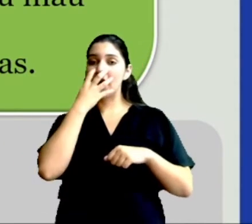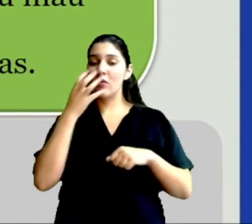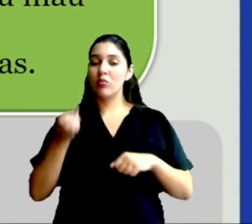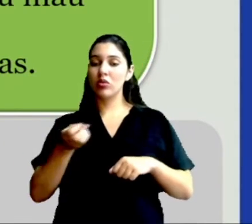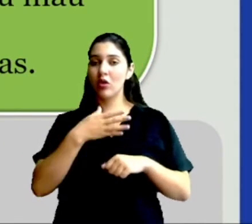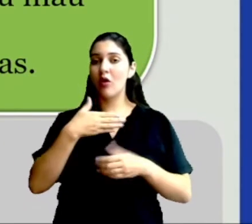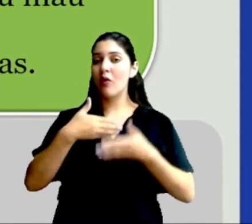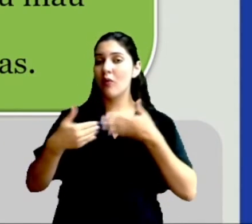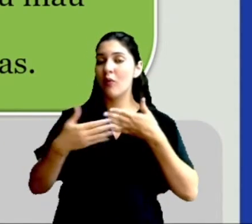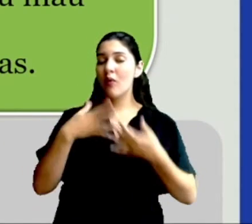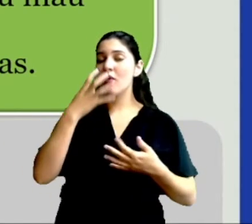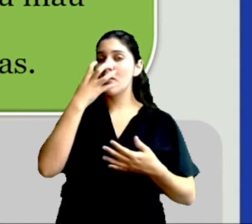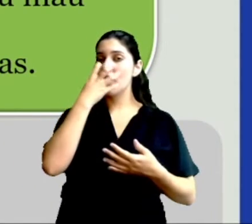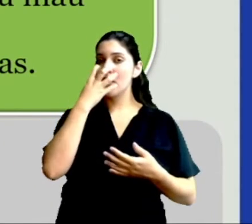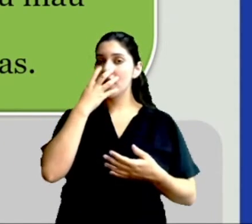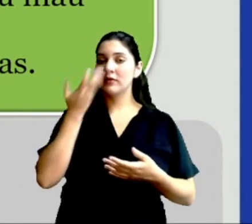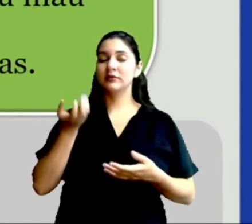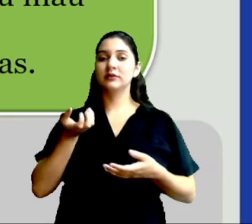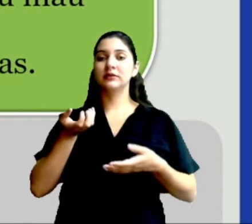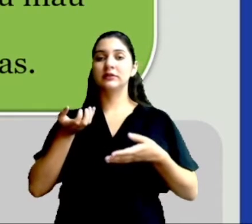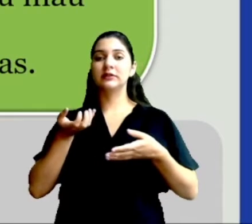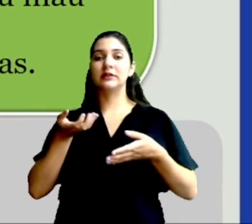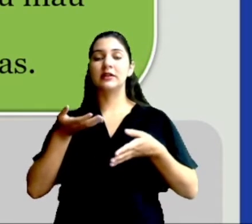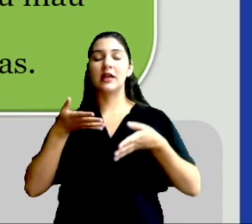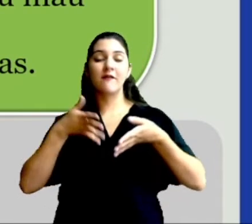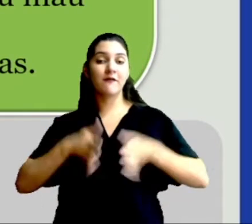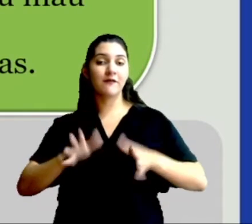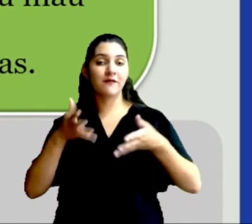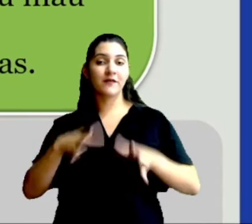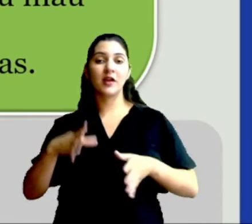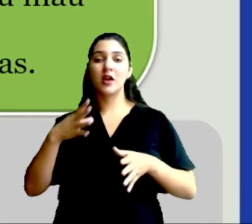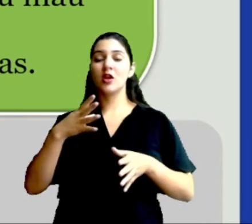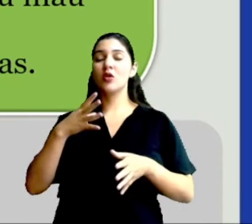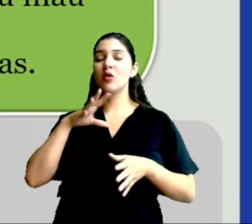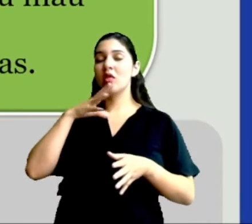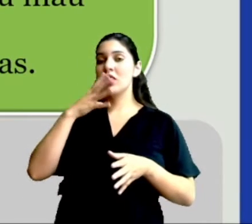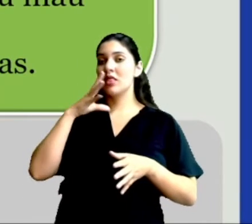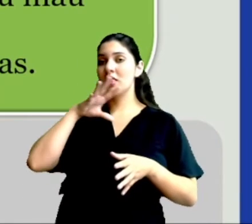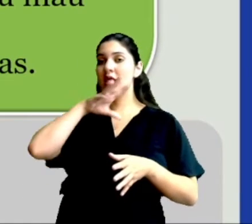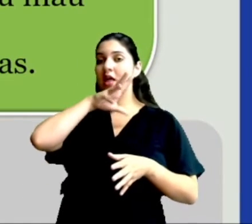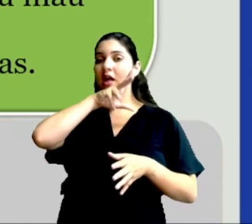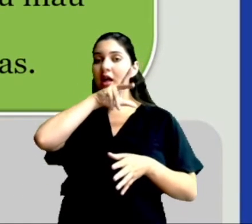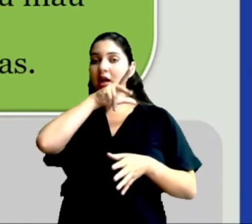qualquer cão, cria da loba, ou seja, da leoa e de